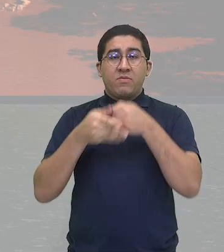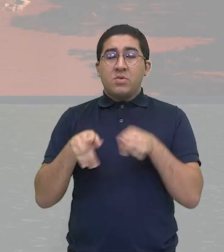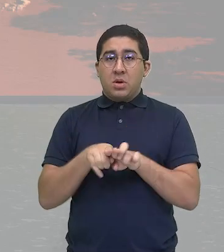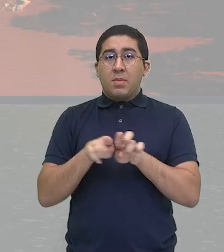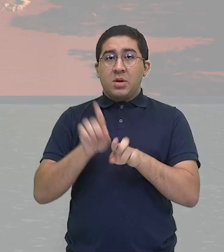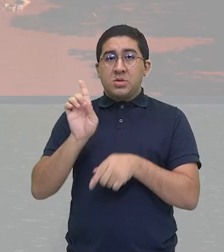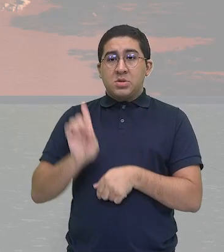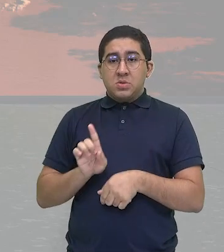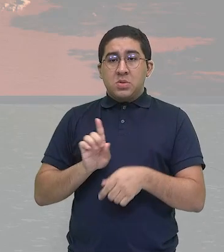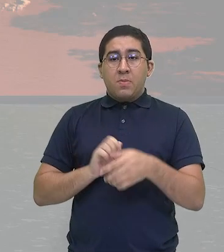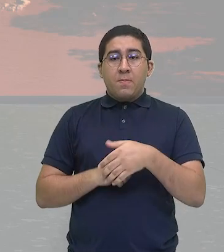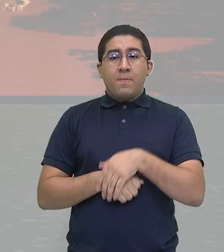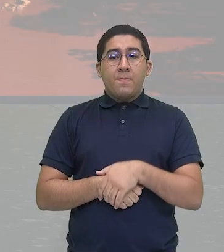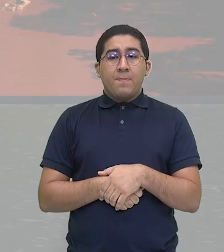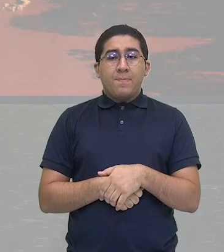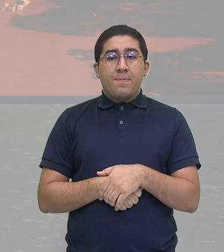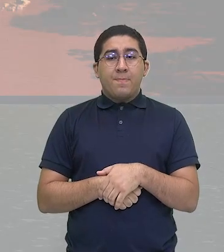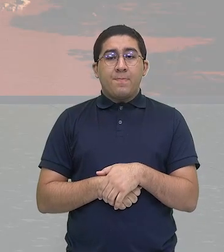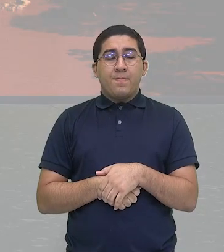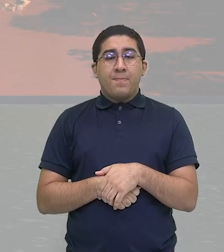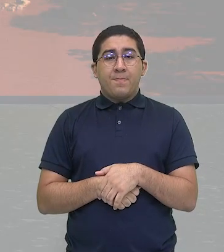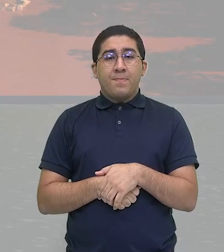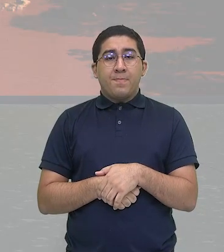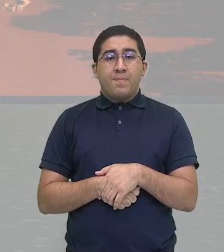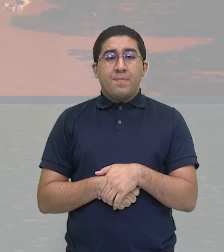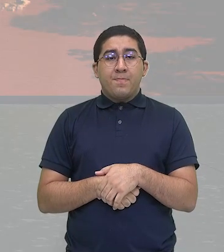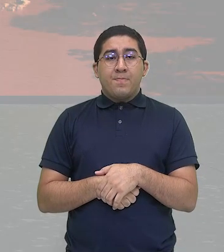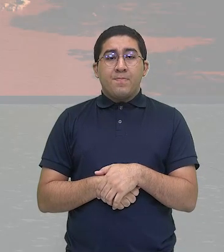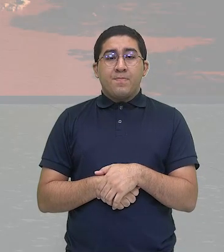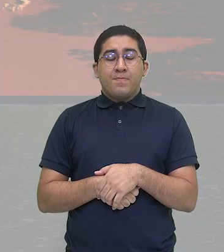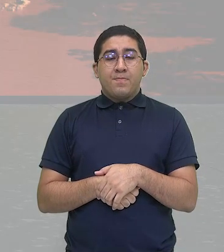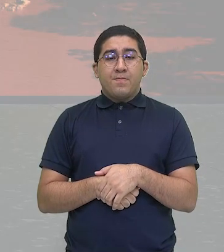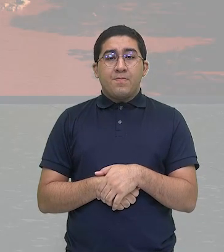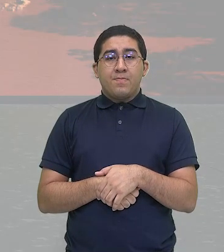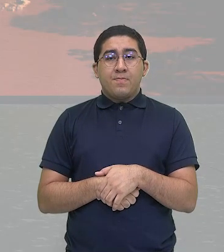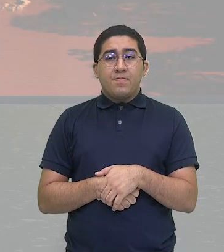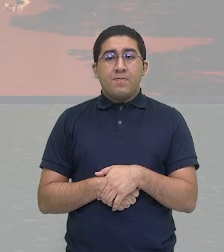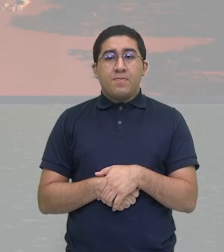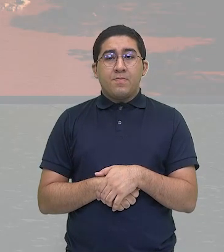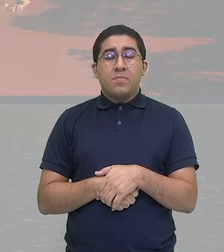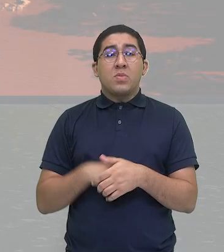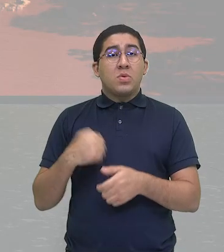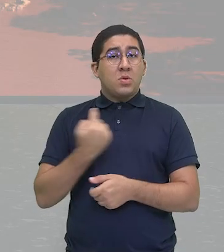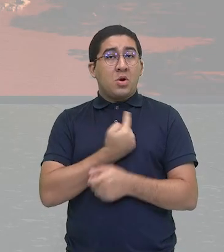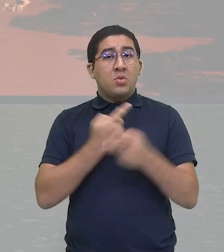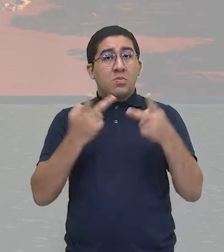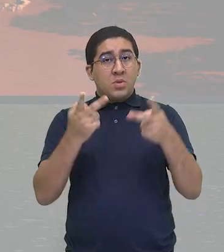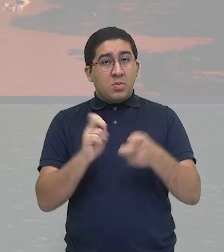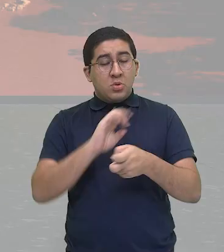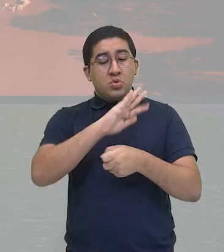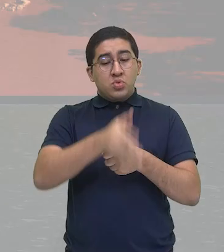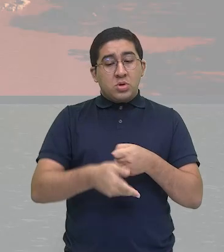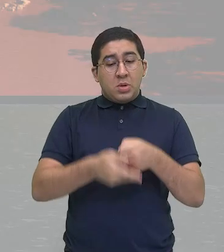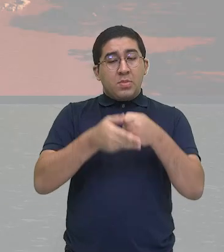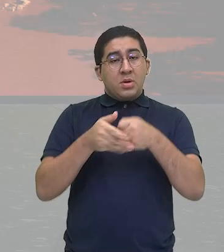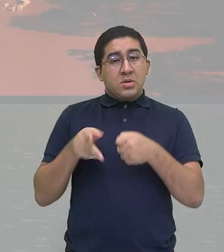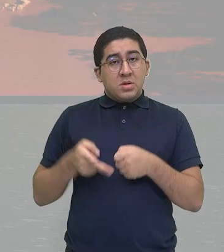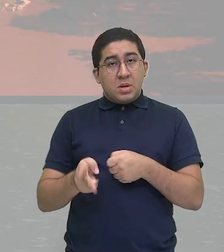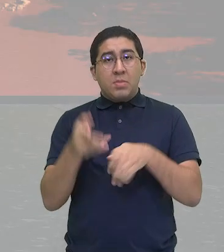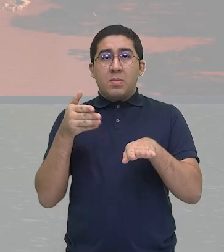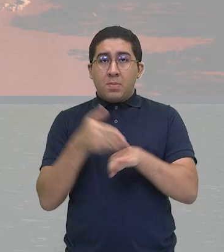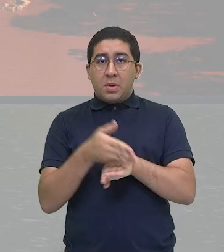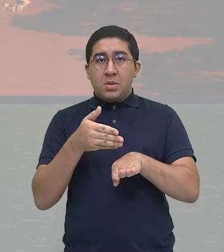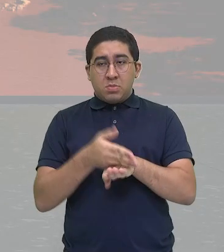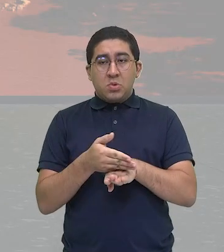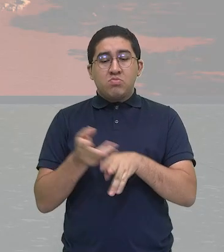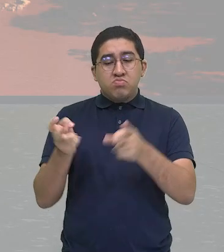Exatamente. E aí a gente vê ao longo de todas essas aulas que a sustentabilidade está sempre presente. Então, esse é